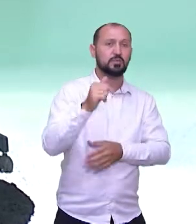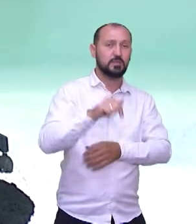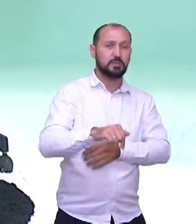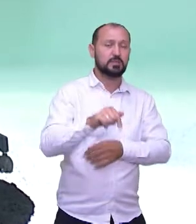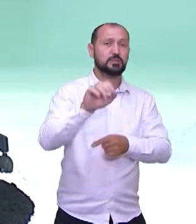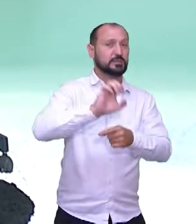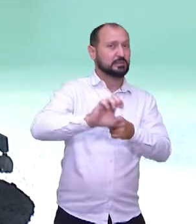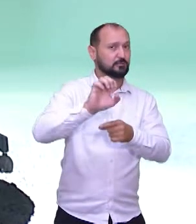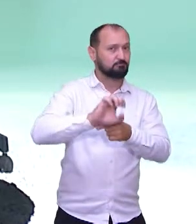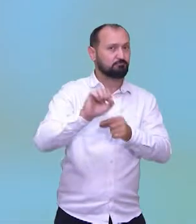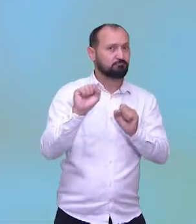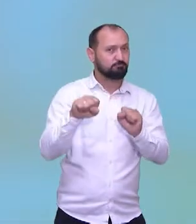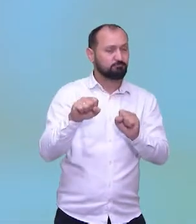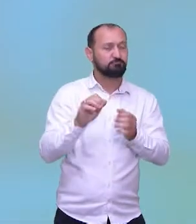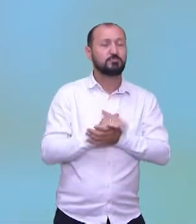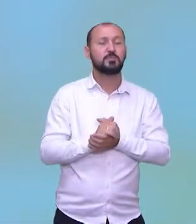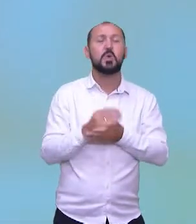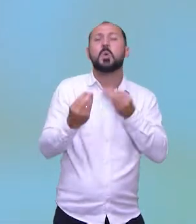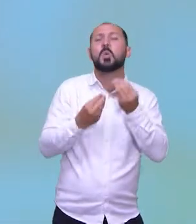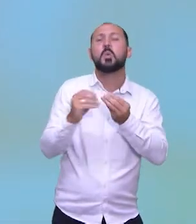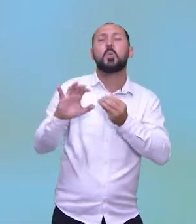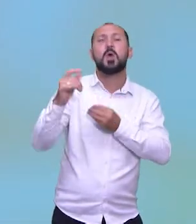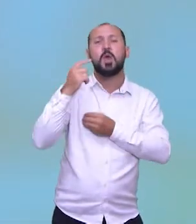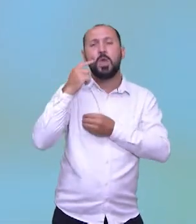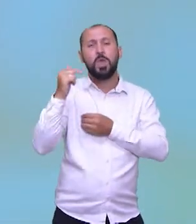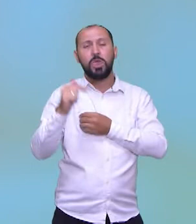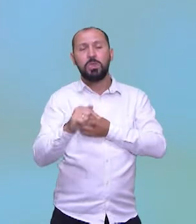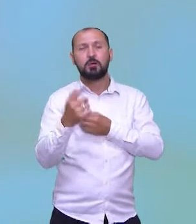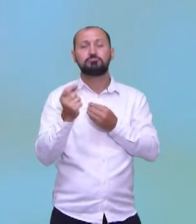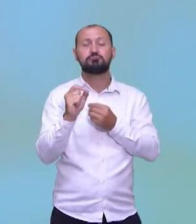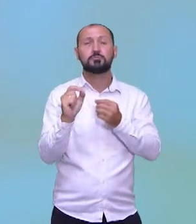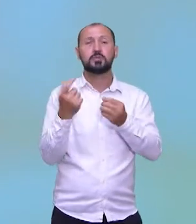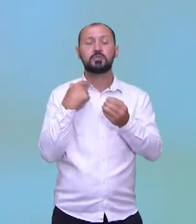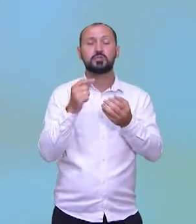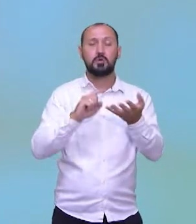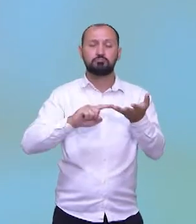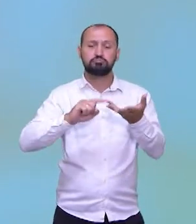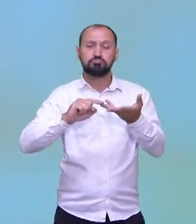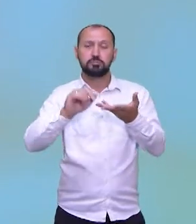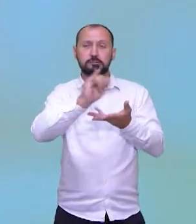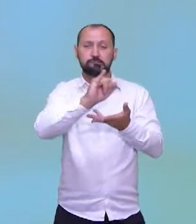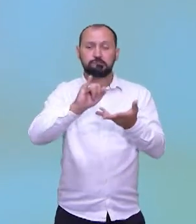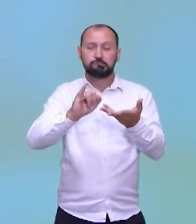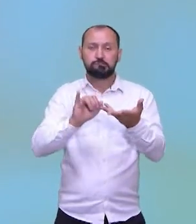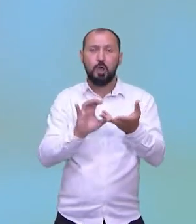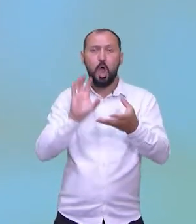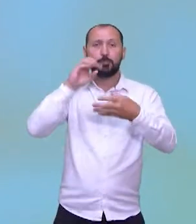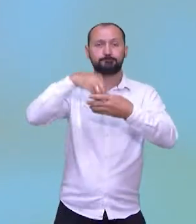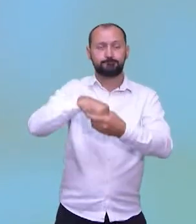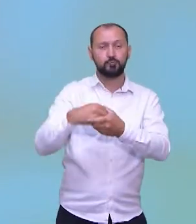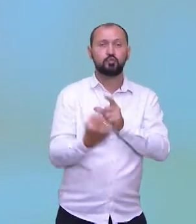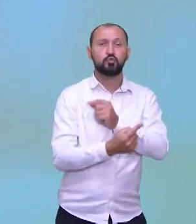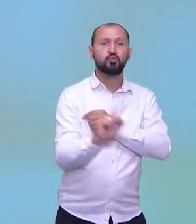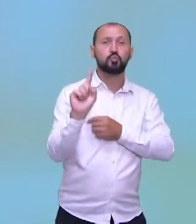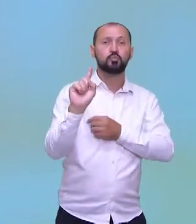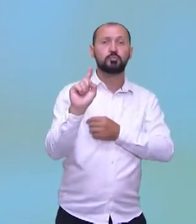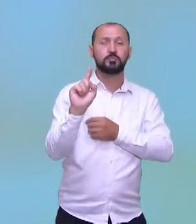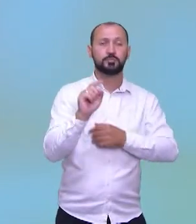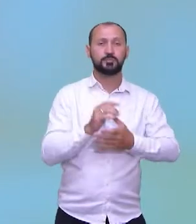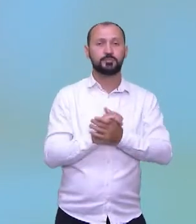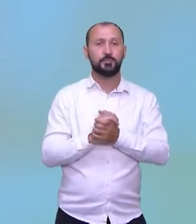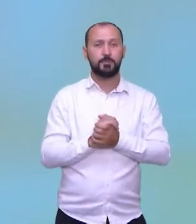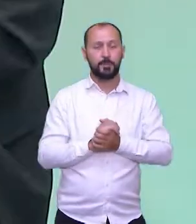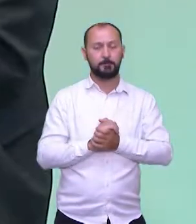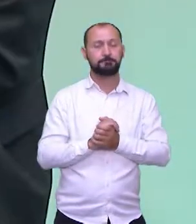o Simples Estadual. Como que iria funcionar essa unificação aí dos impostos de âmbito estadual aqui em Mato Grosso do